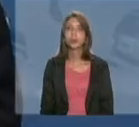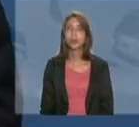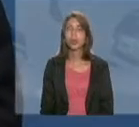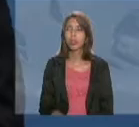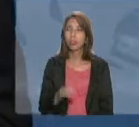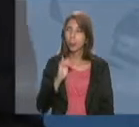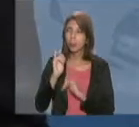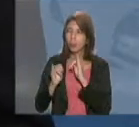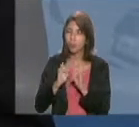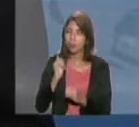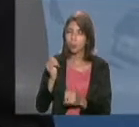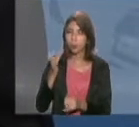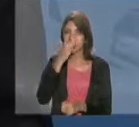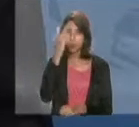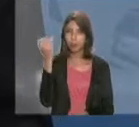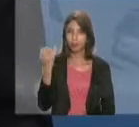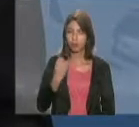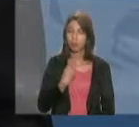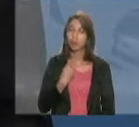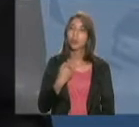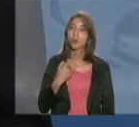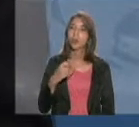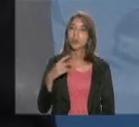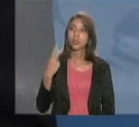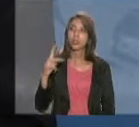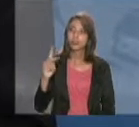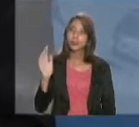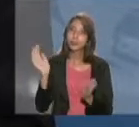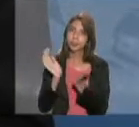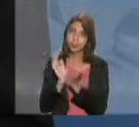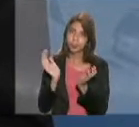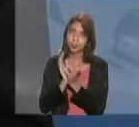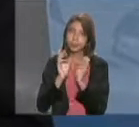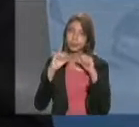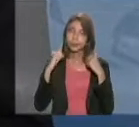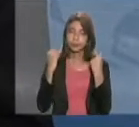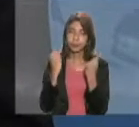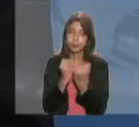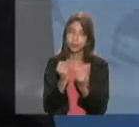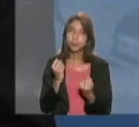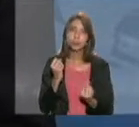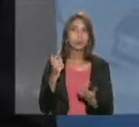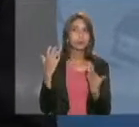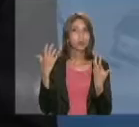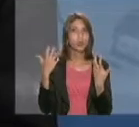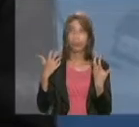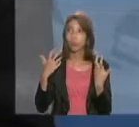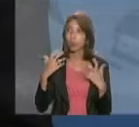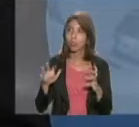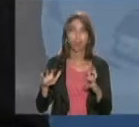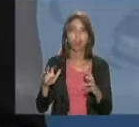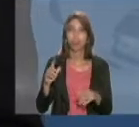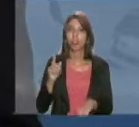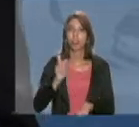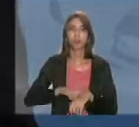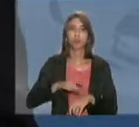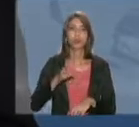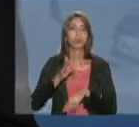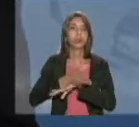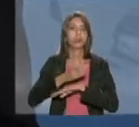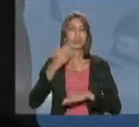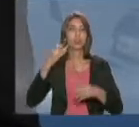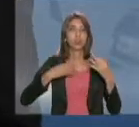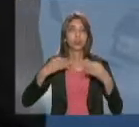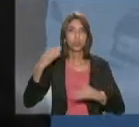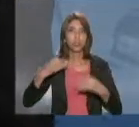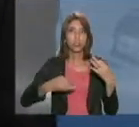que eu soube, né, que a concessionária, o consórcio Maracanã, não quer ir de imediato para a justiça. Ela